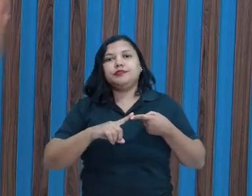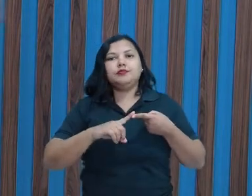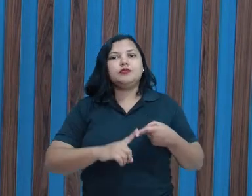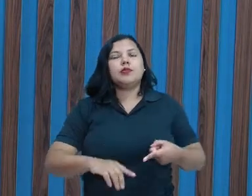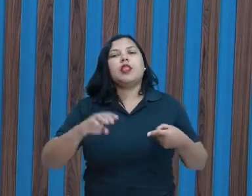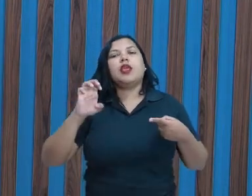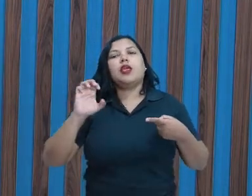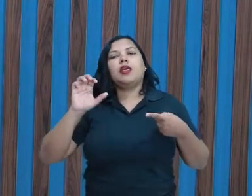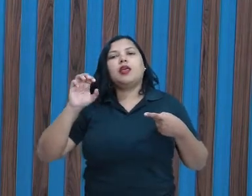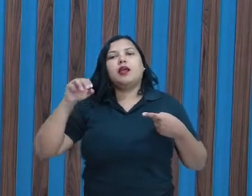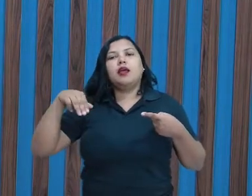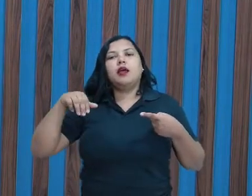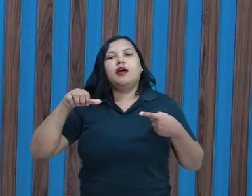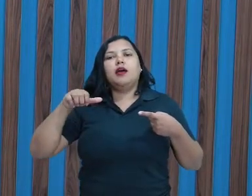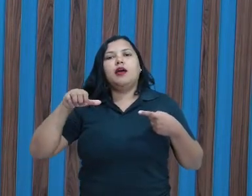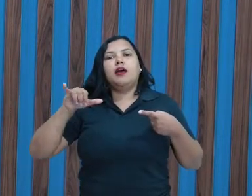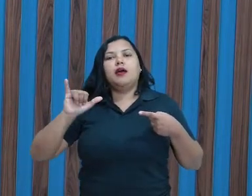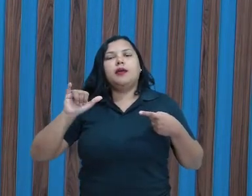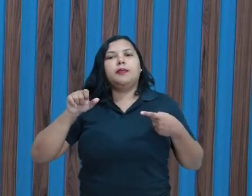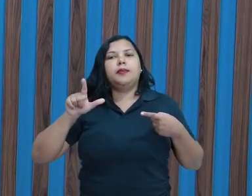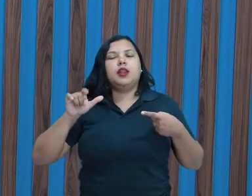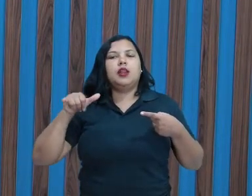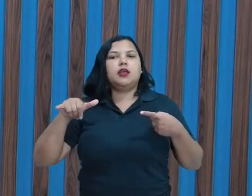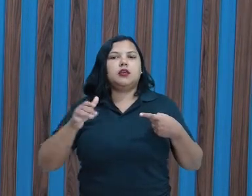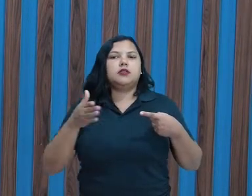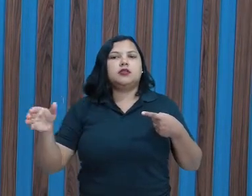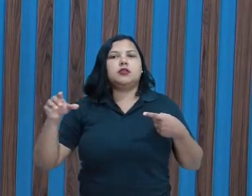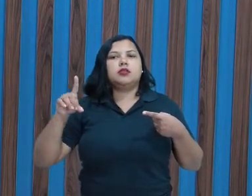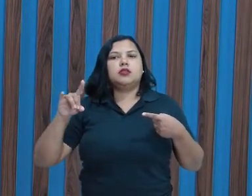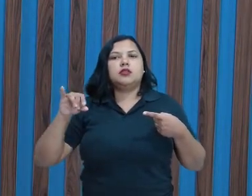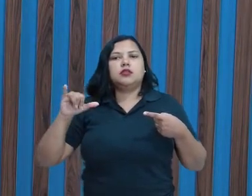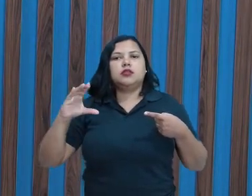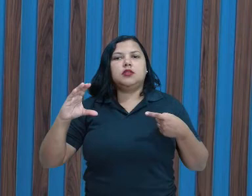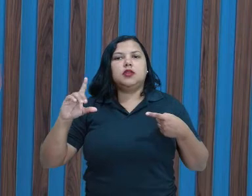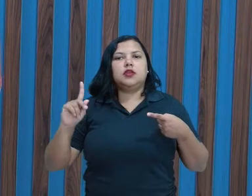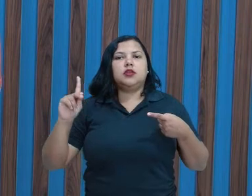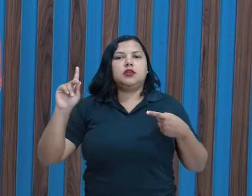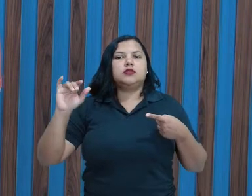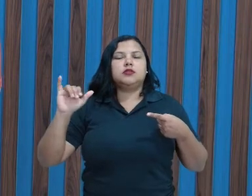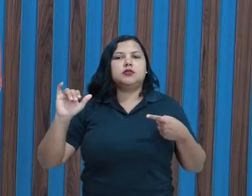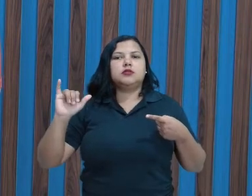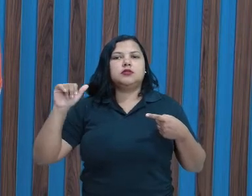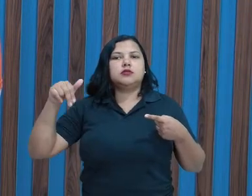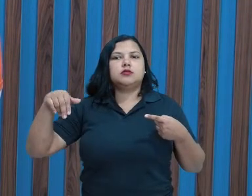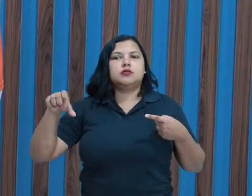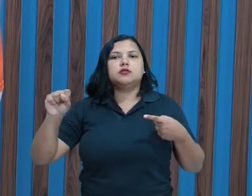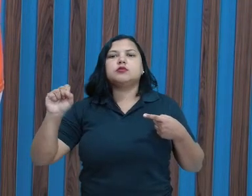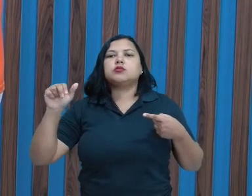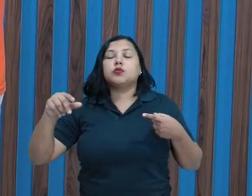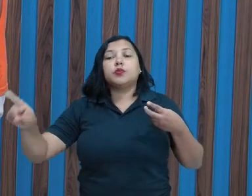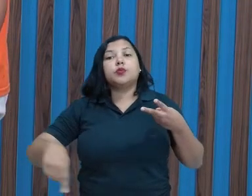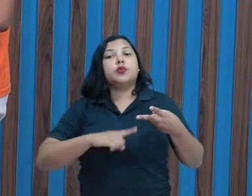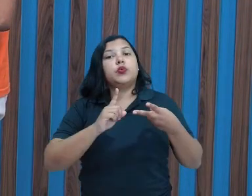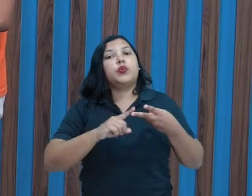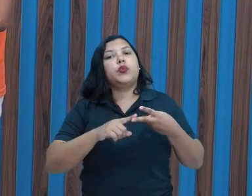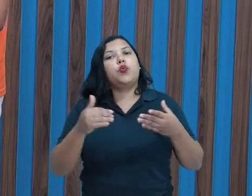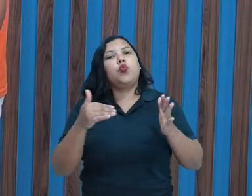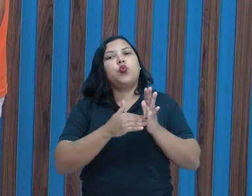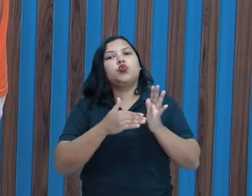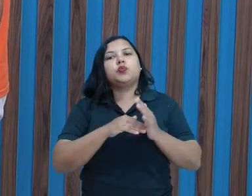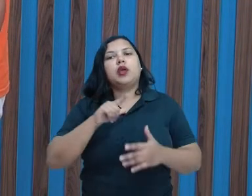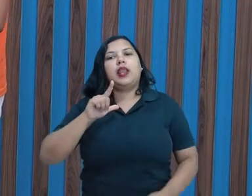morrer. Longest Hugs, Hughes. Langston Hughes,